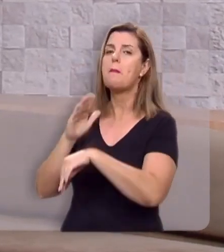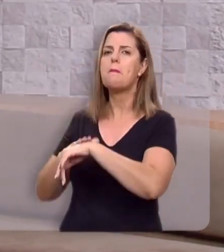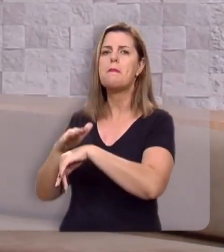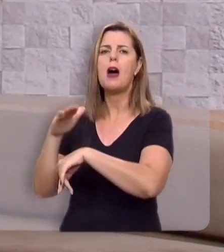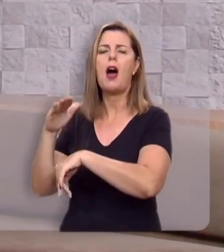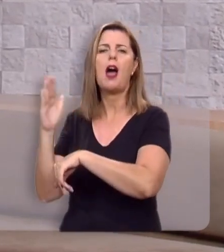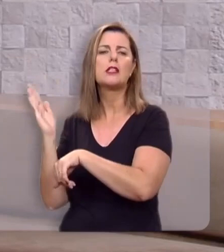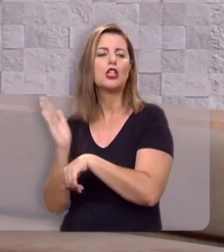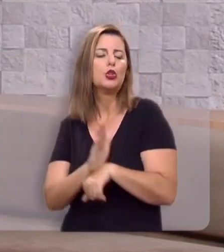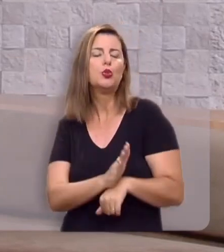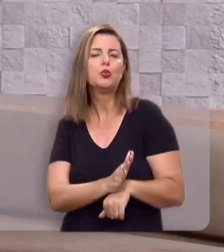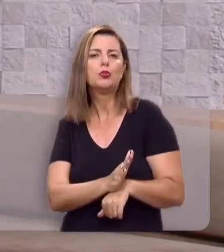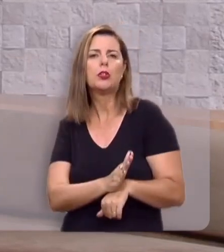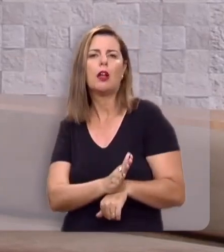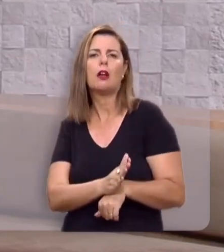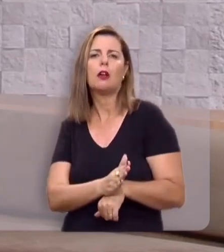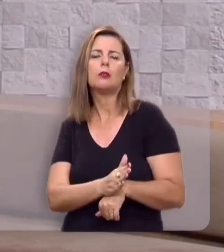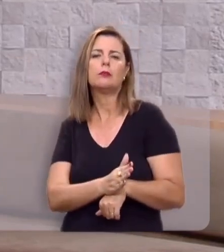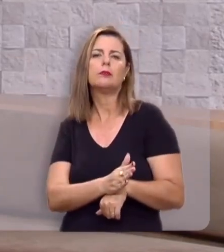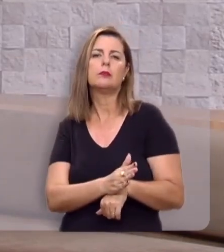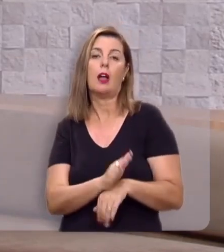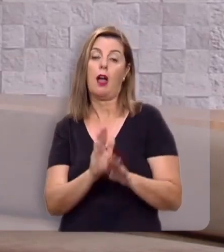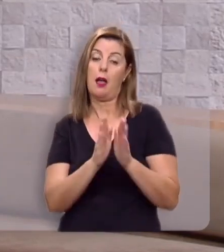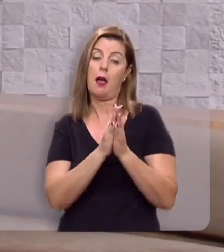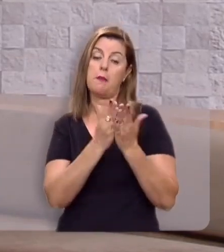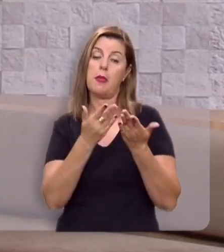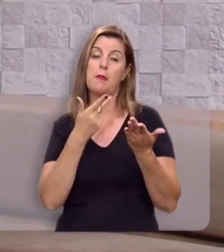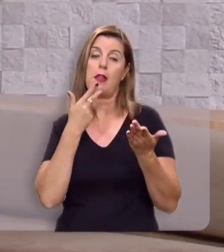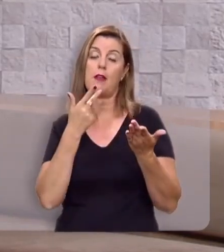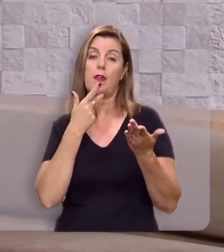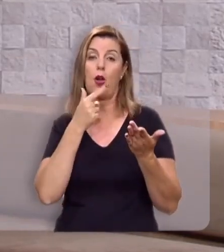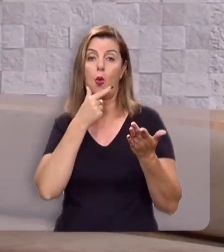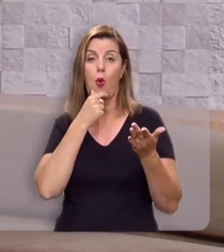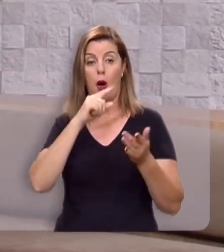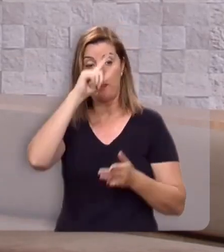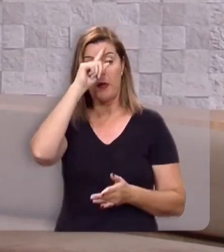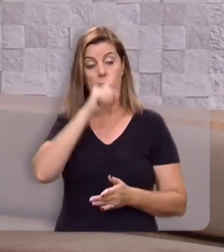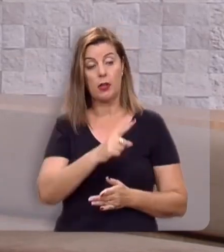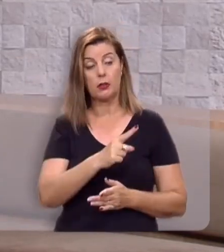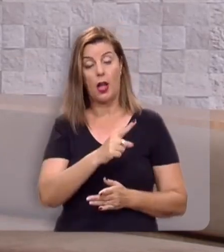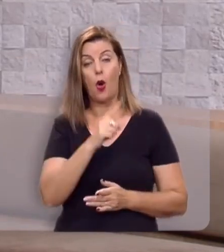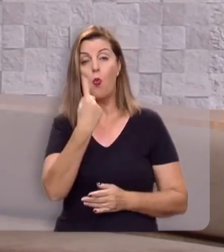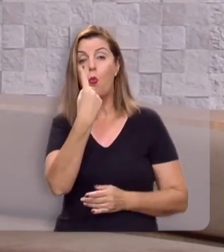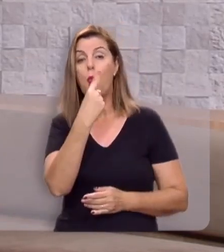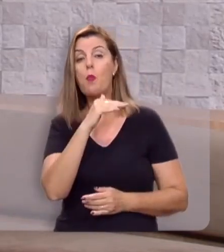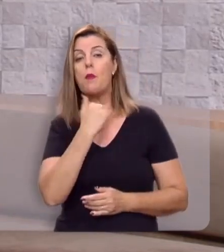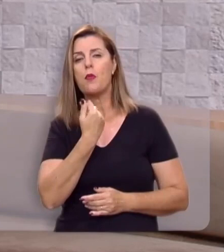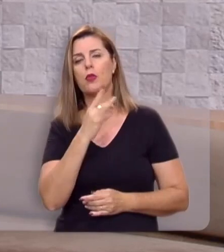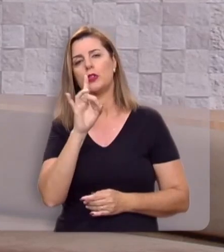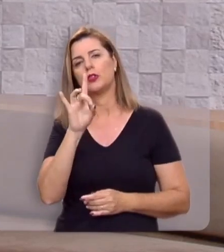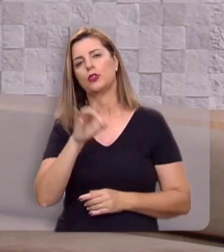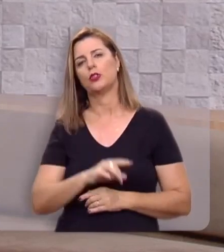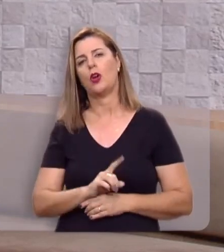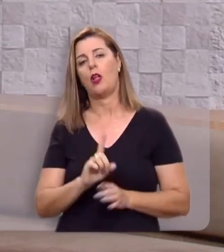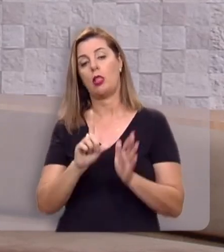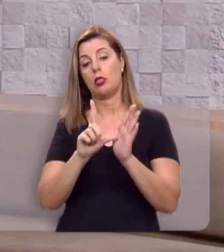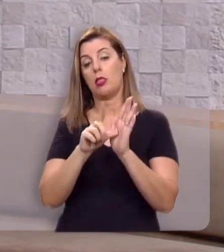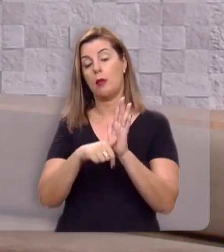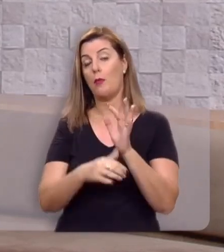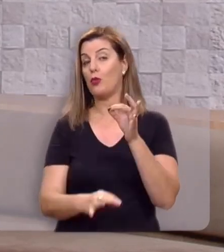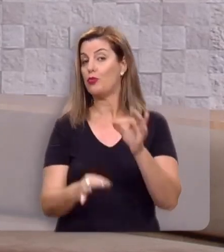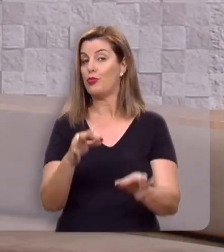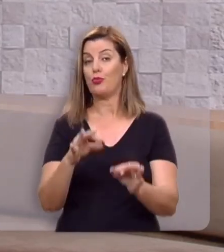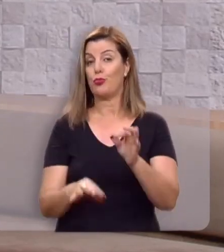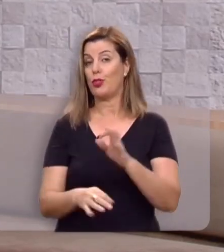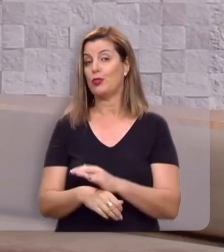mais chance de ajudar a sua família. A Bíblia diz que ao homem está ordenado morrer uma só vez, vindo